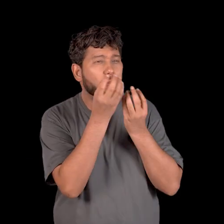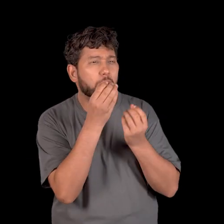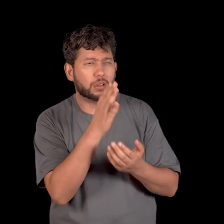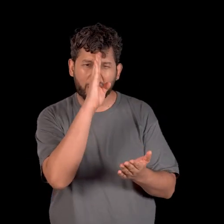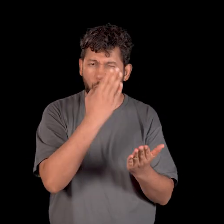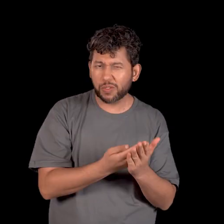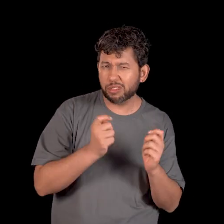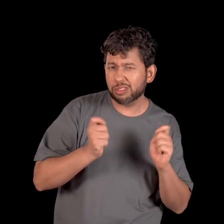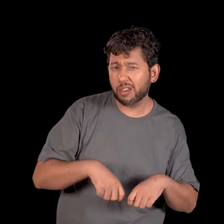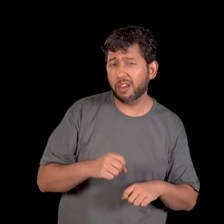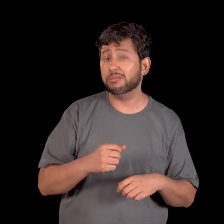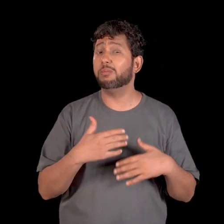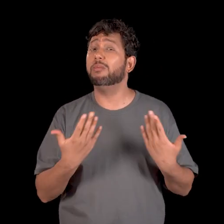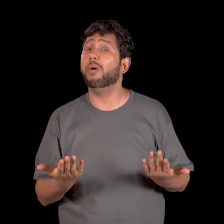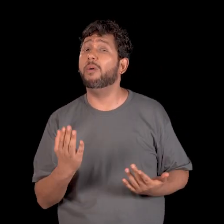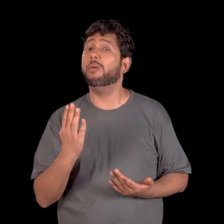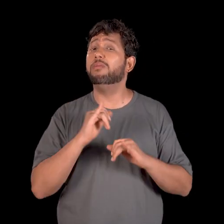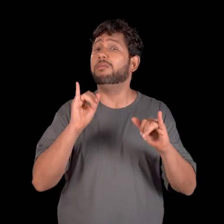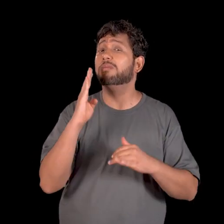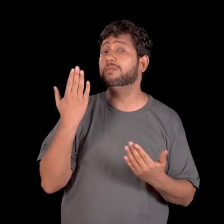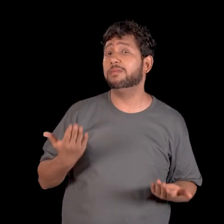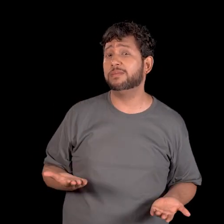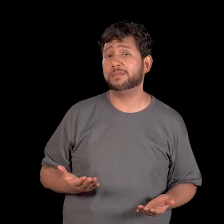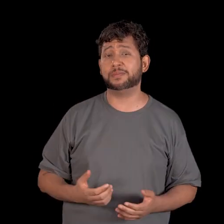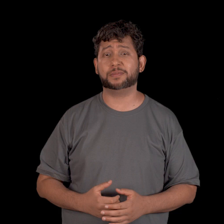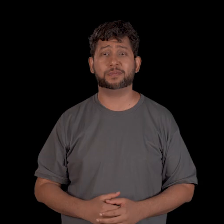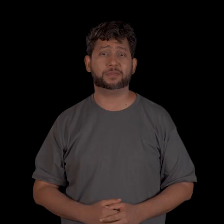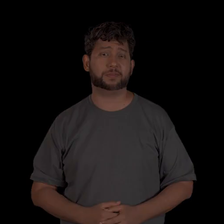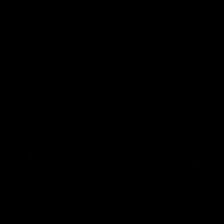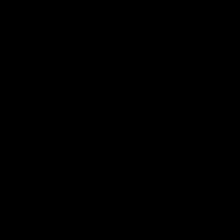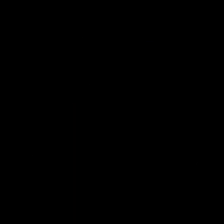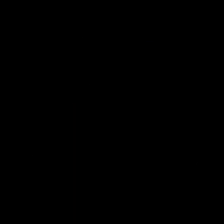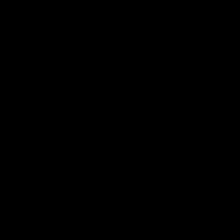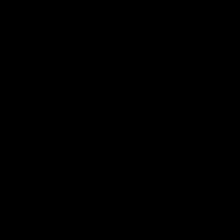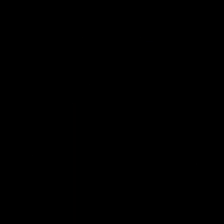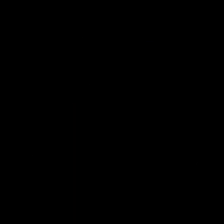a dificuldade de as pessoas acessarem informações confiáveis sobre diferentes temas.